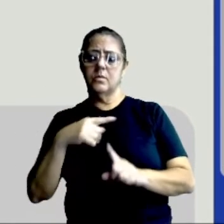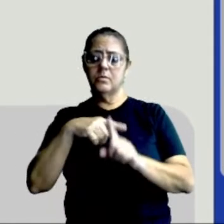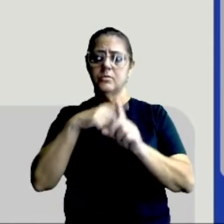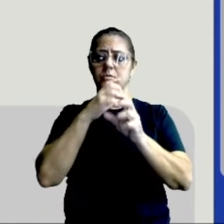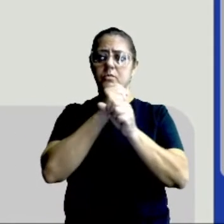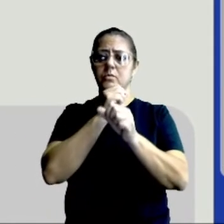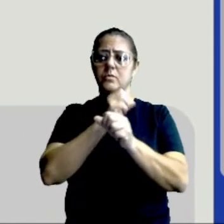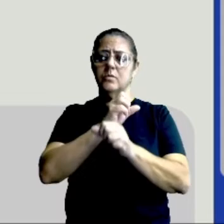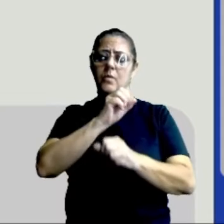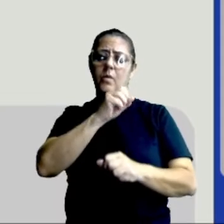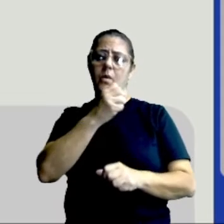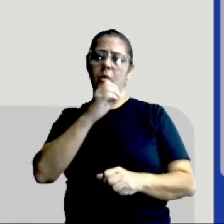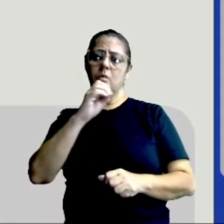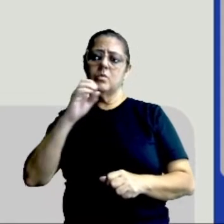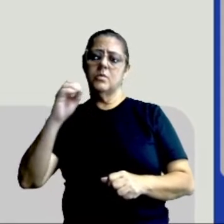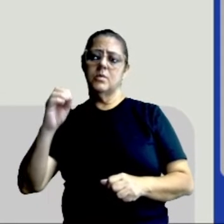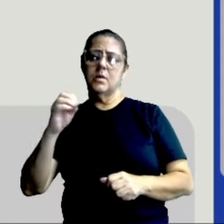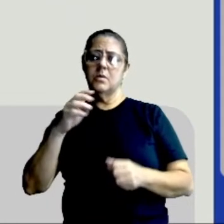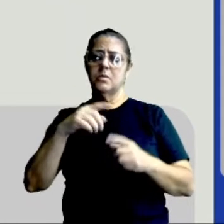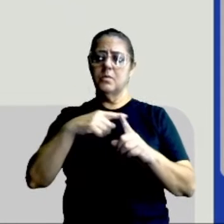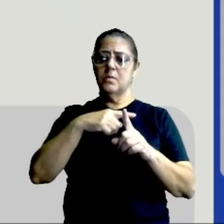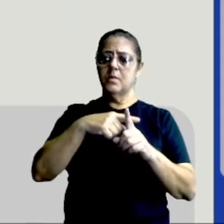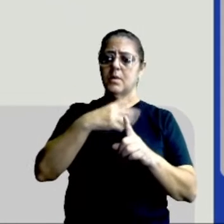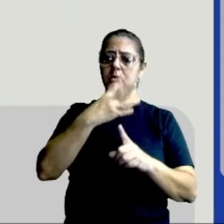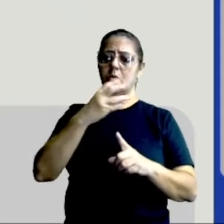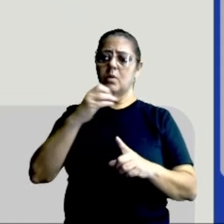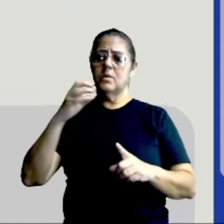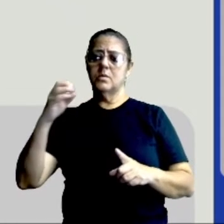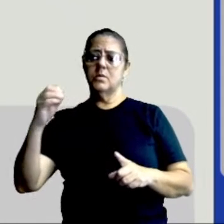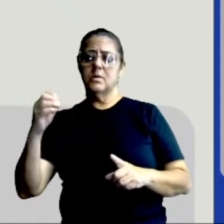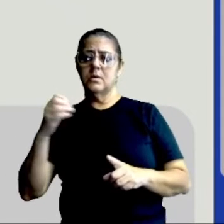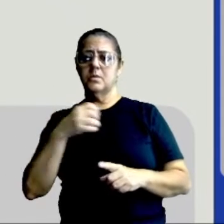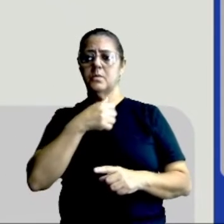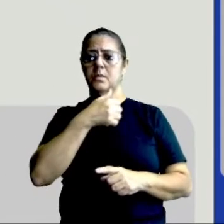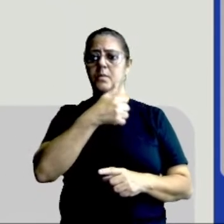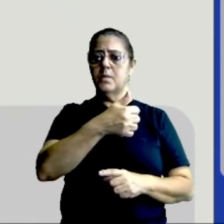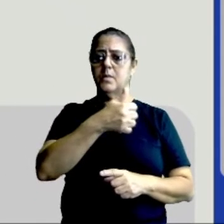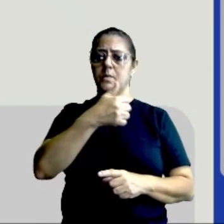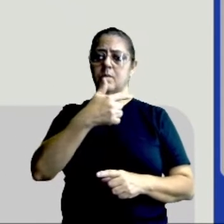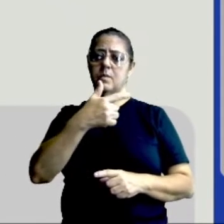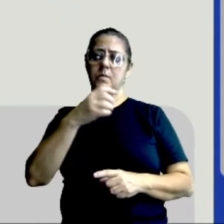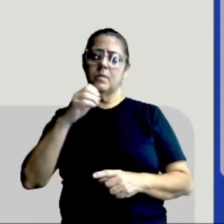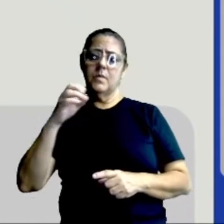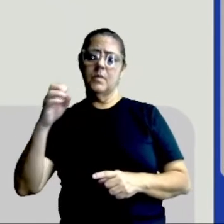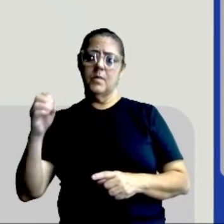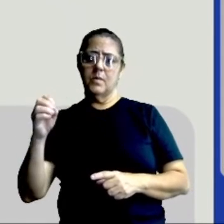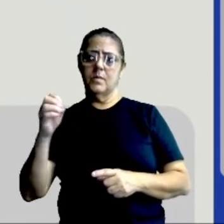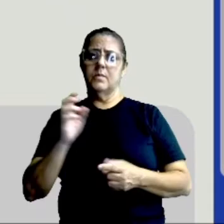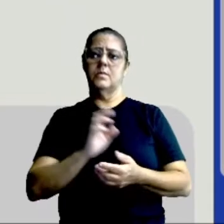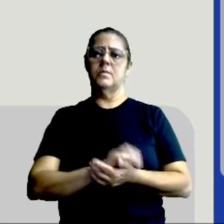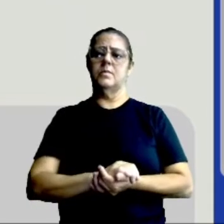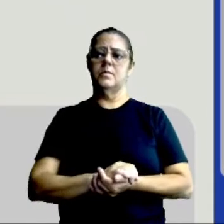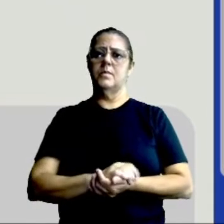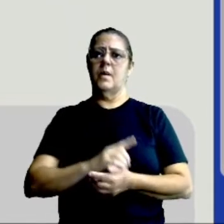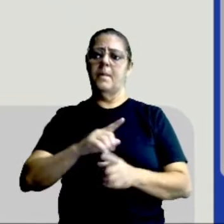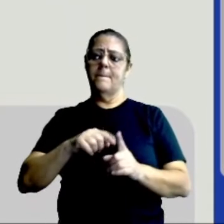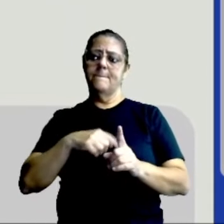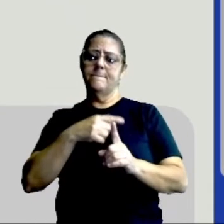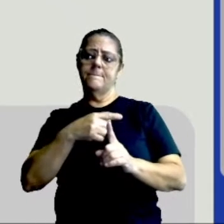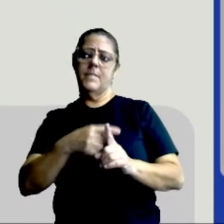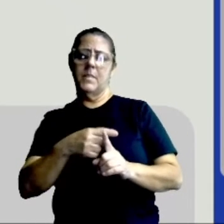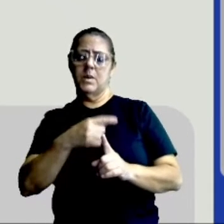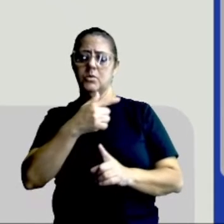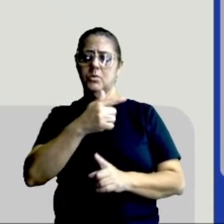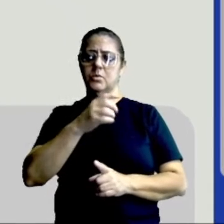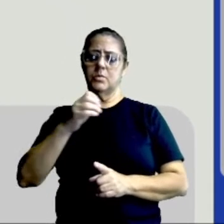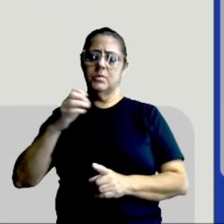soma. 800 mais 400 vai para 1.200, não é isso? E mais 200